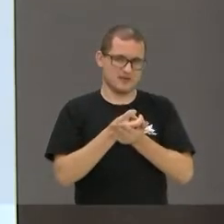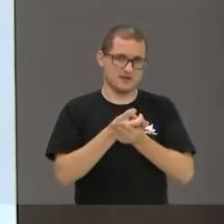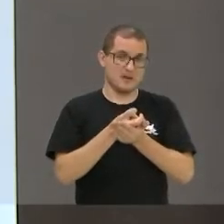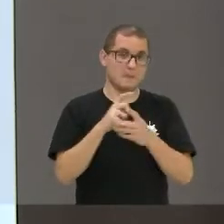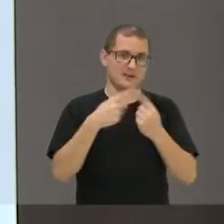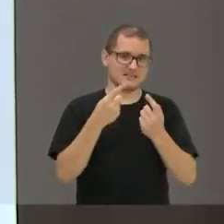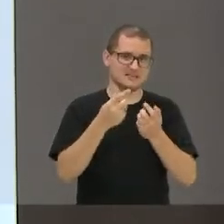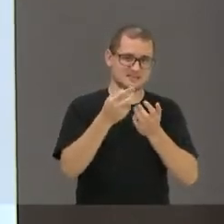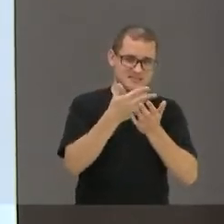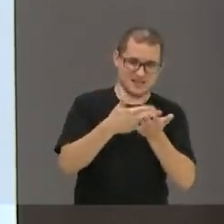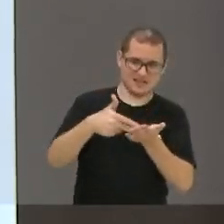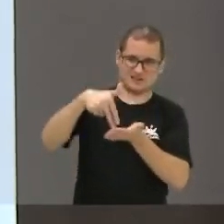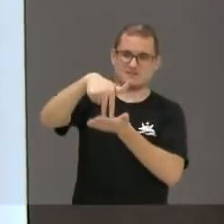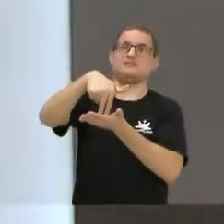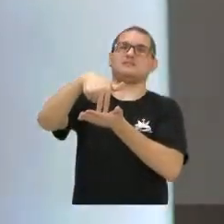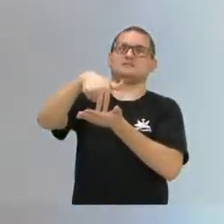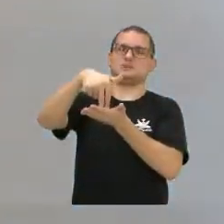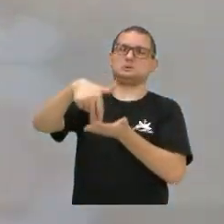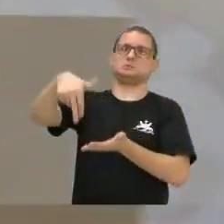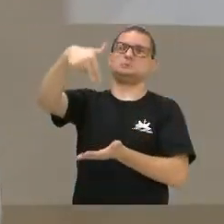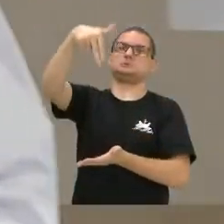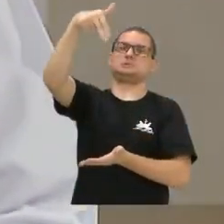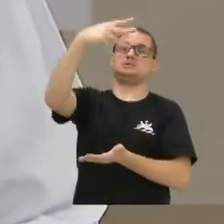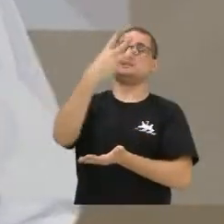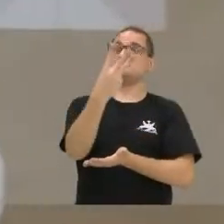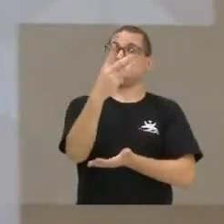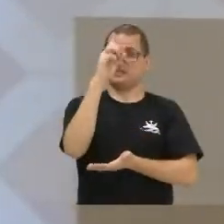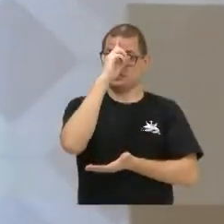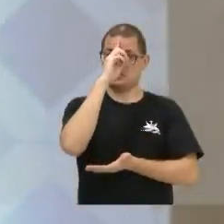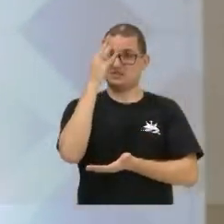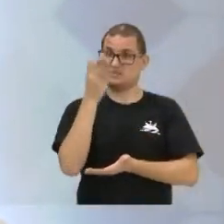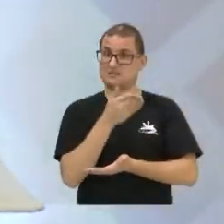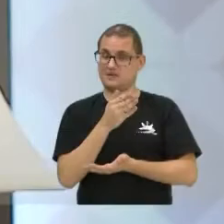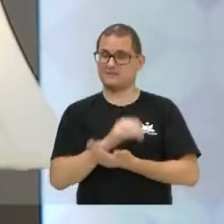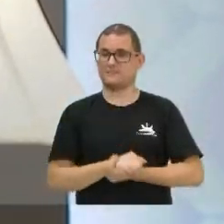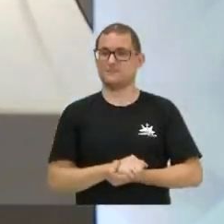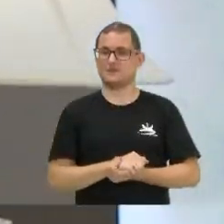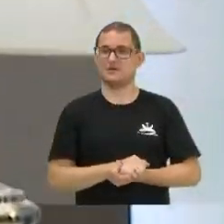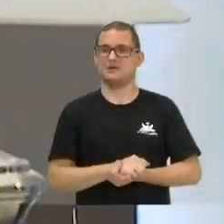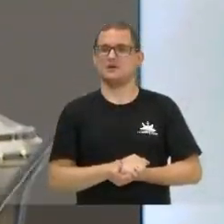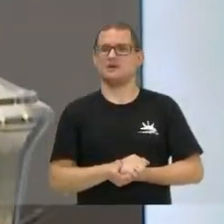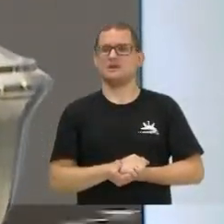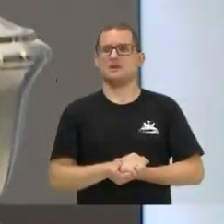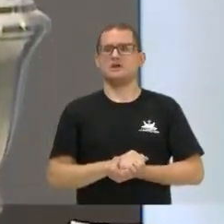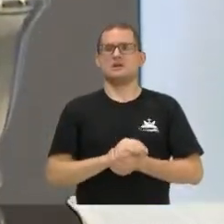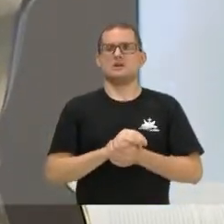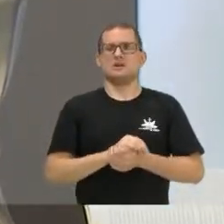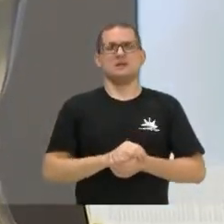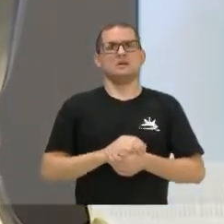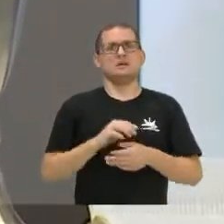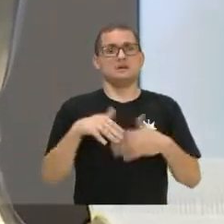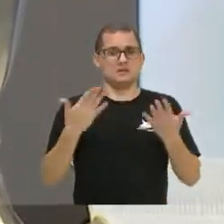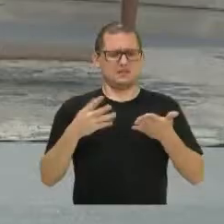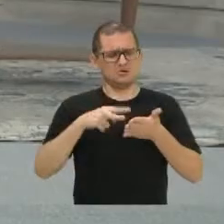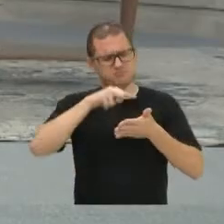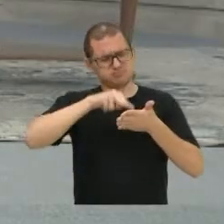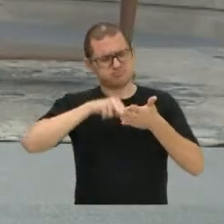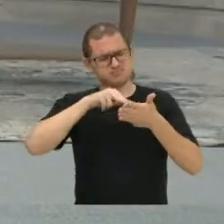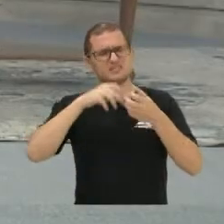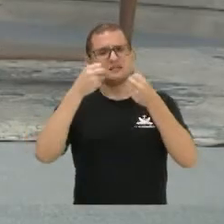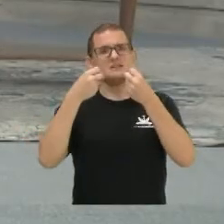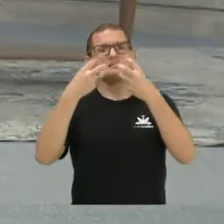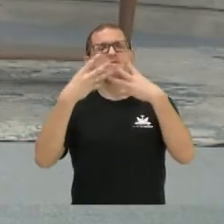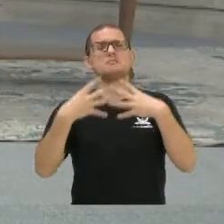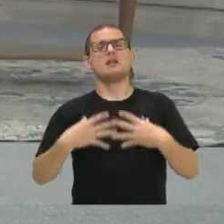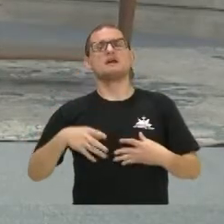menciona três dias e meio explicitamente fala da morte mas ao enunciar esta afirmação